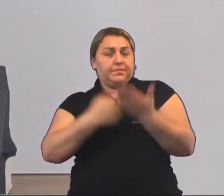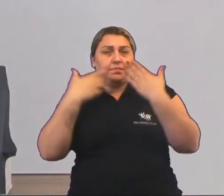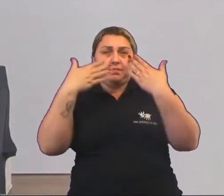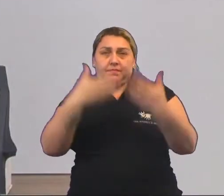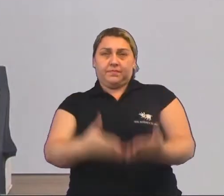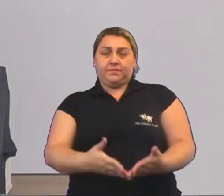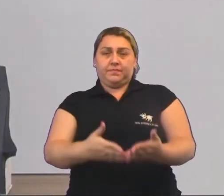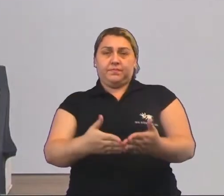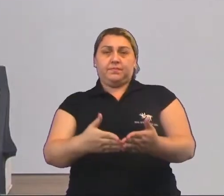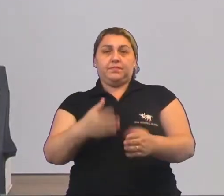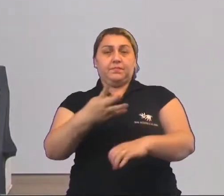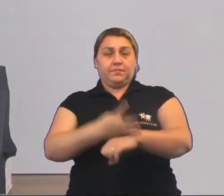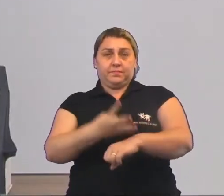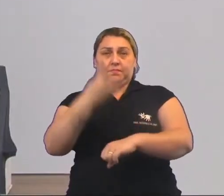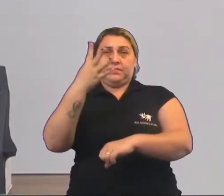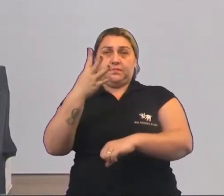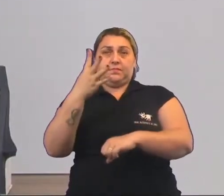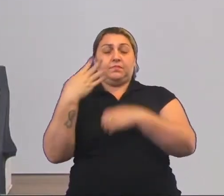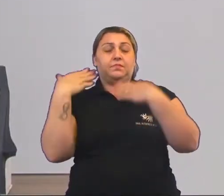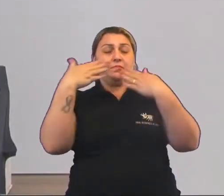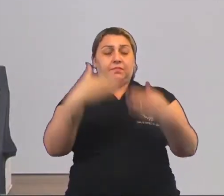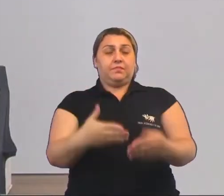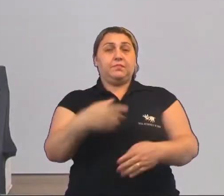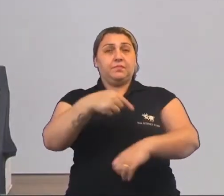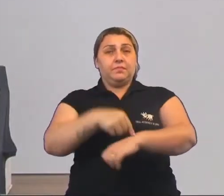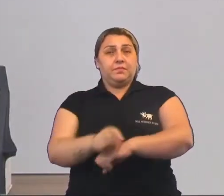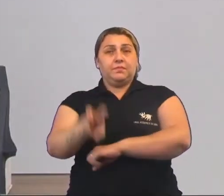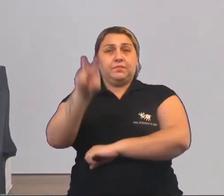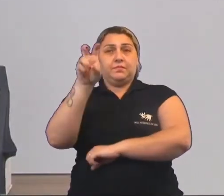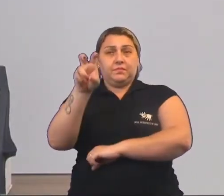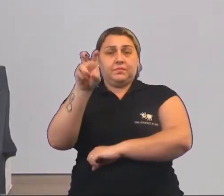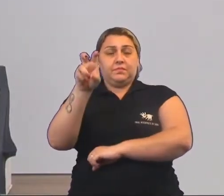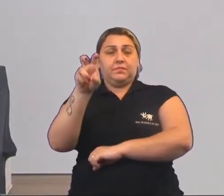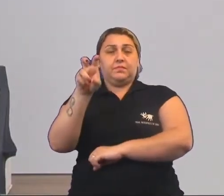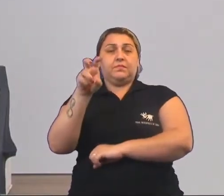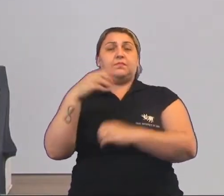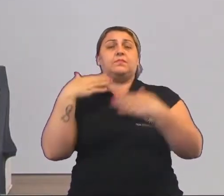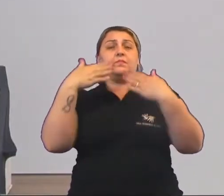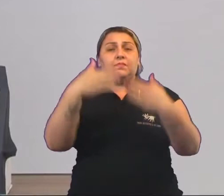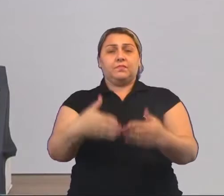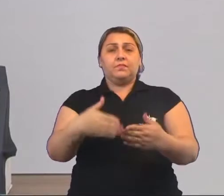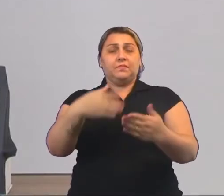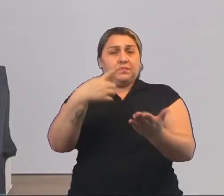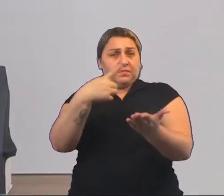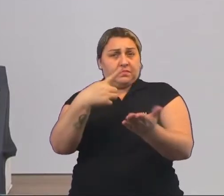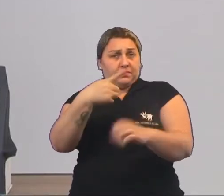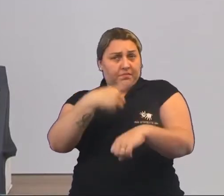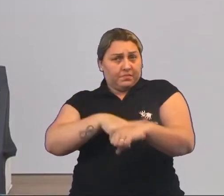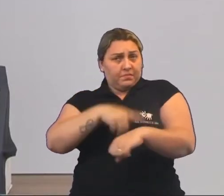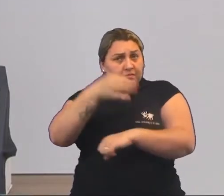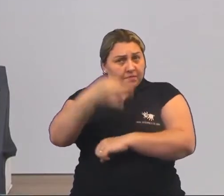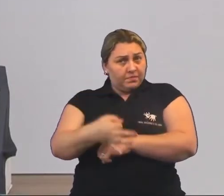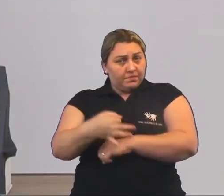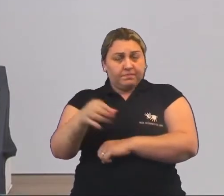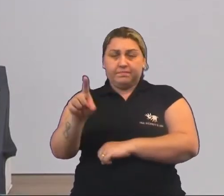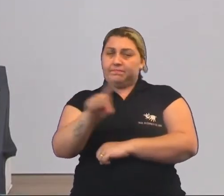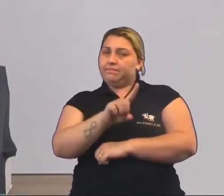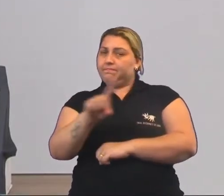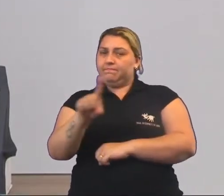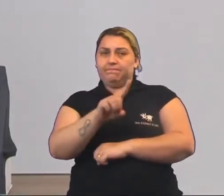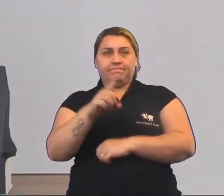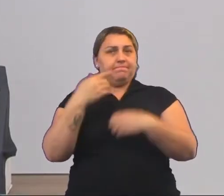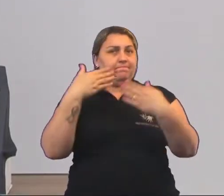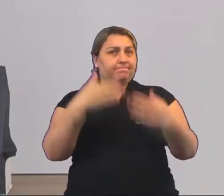de chegar às 16 e chegou às 17, ela chegou no horário correto? Não,